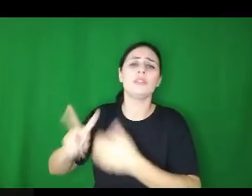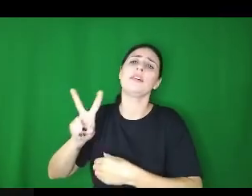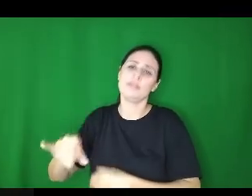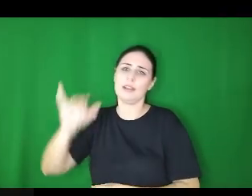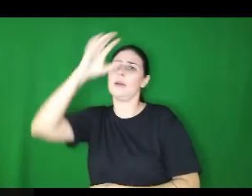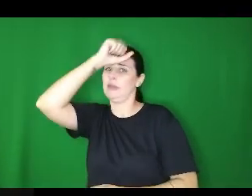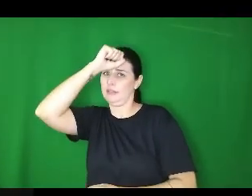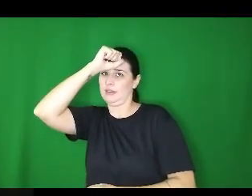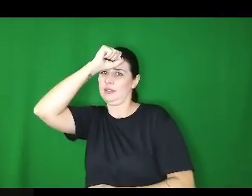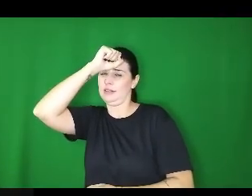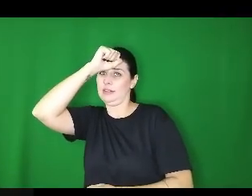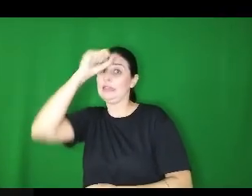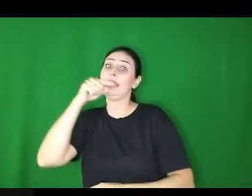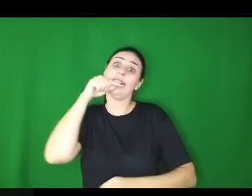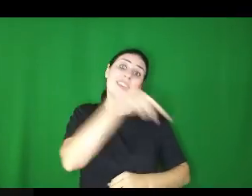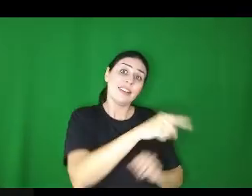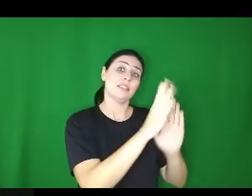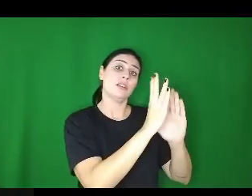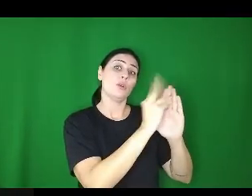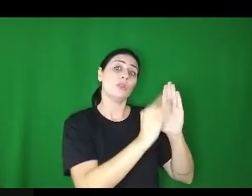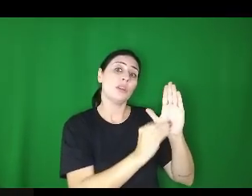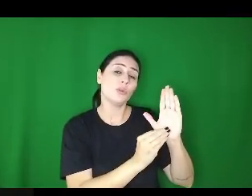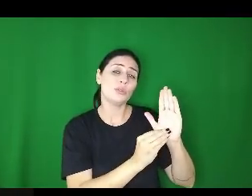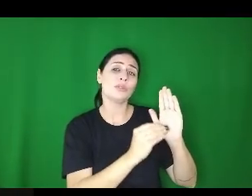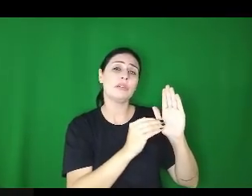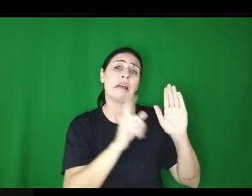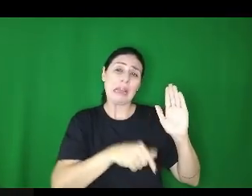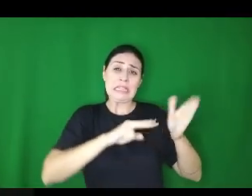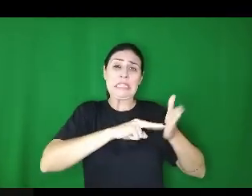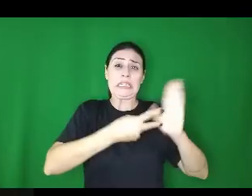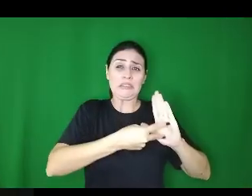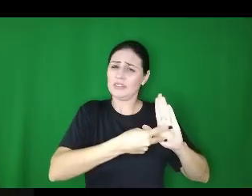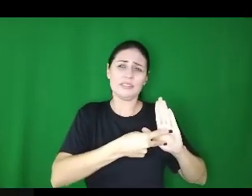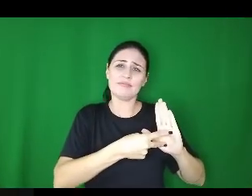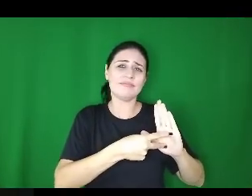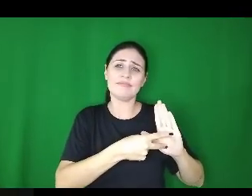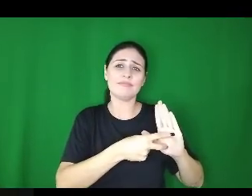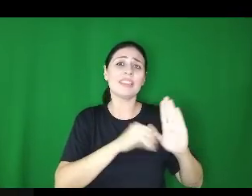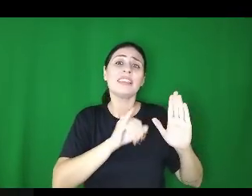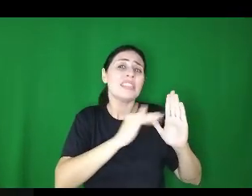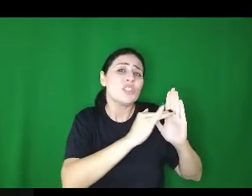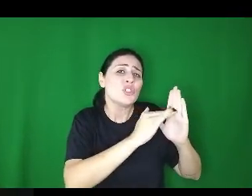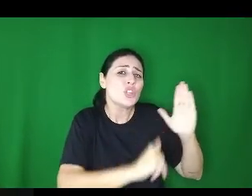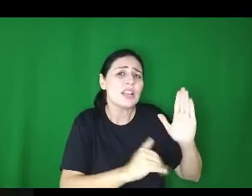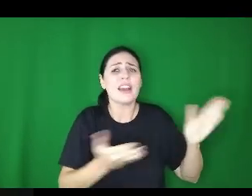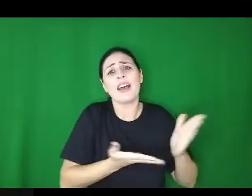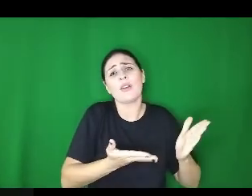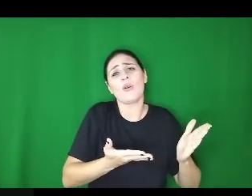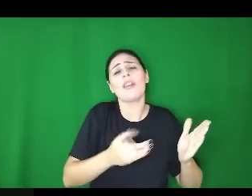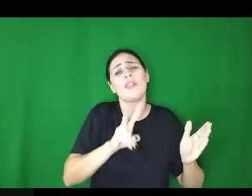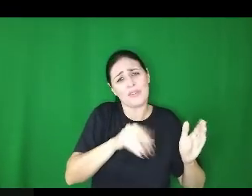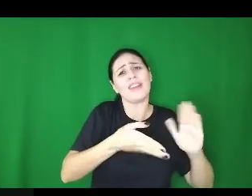quem é adulto sabe, mas para uma criança lá no segundo ano, é um conteúdo para ela conhecer, para ela observar do que é composto as coisas do mundo.